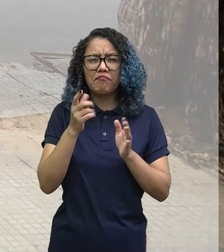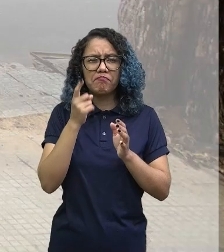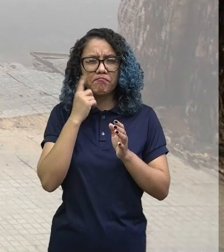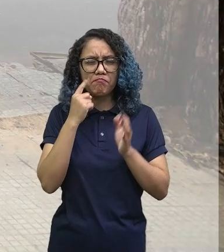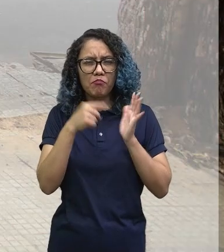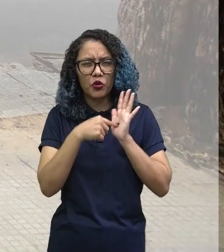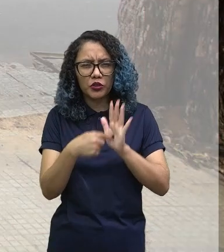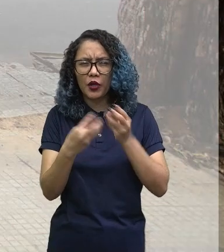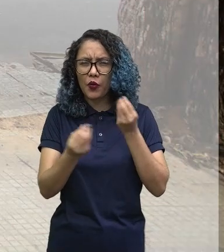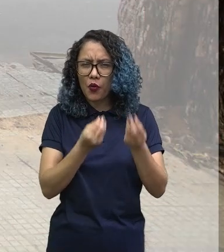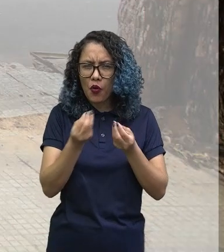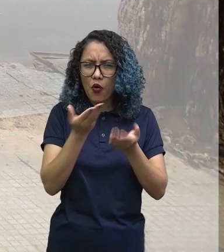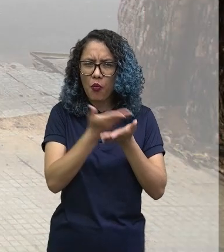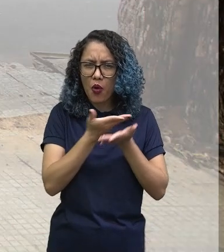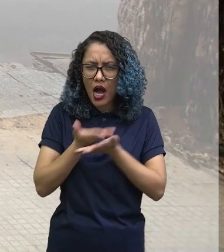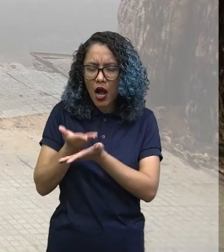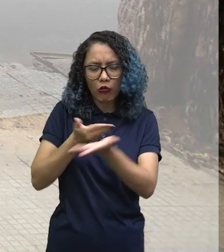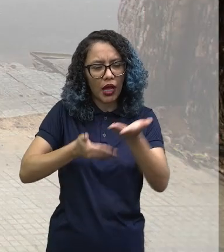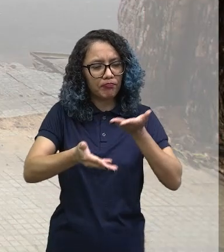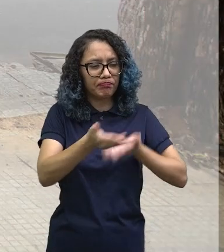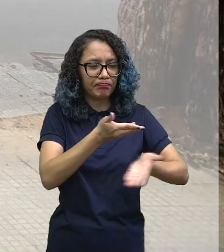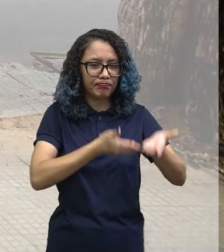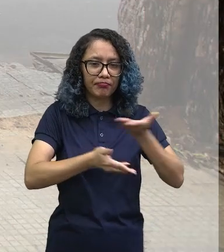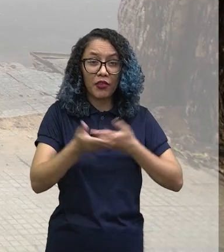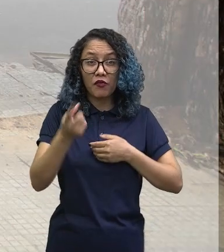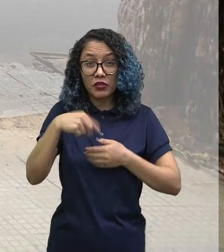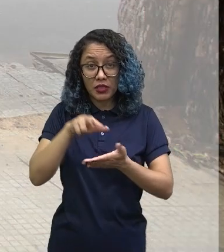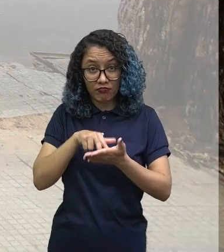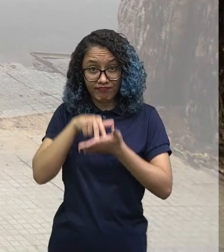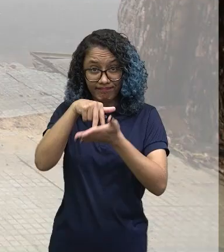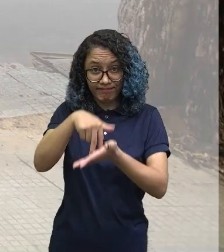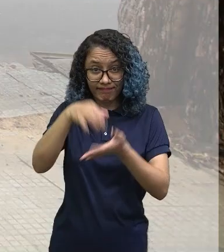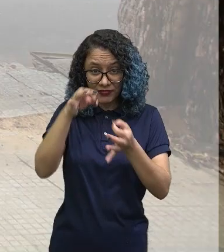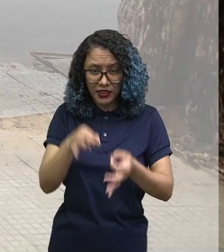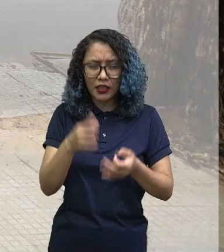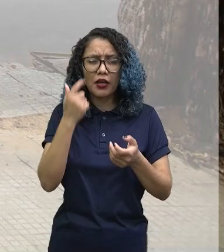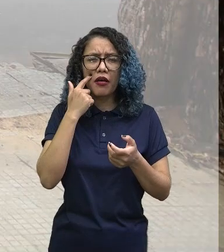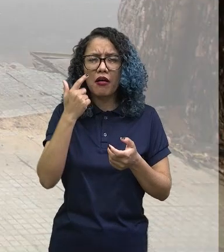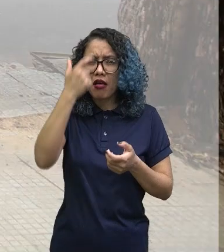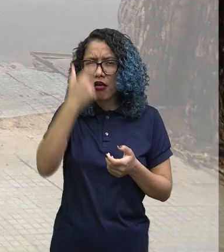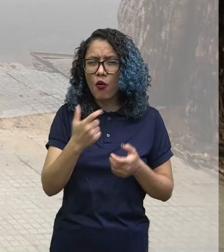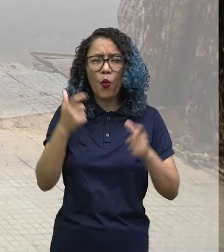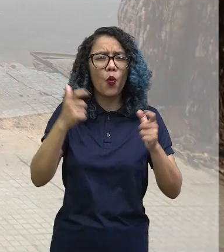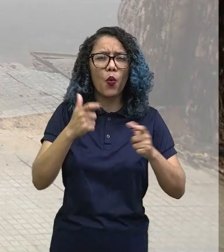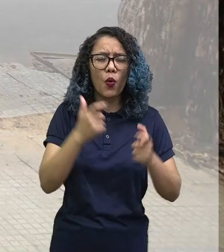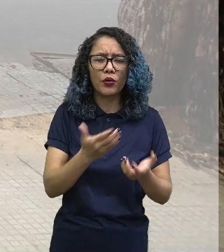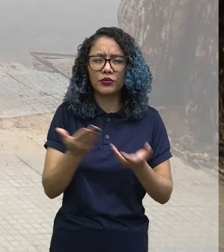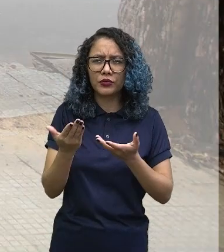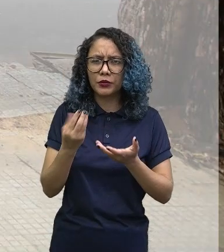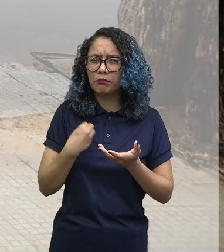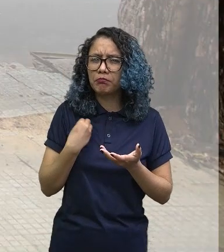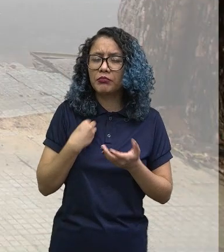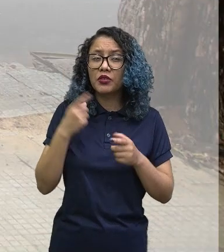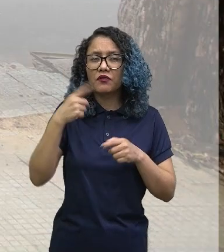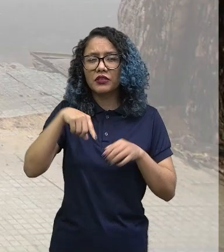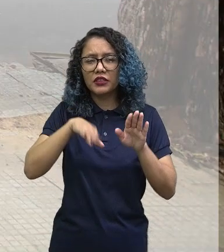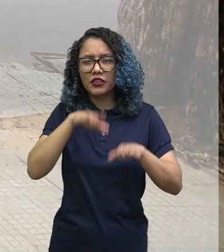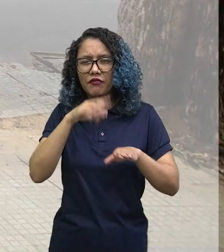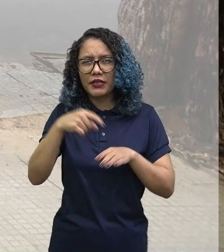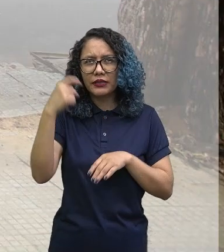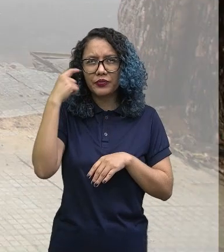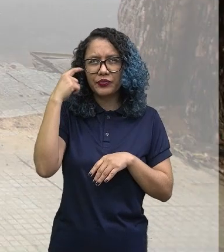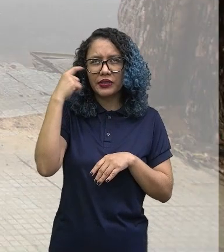e você que é o nosso protagonista, olha só onde eu estou. Você já se perguntou? Olha